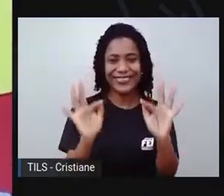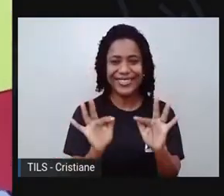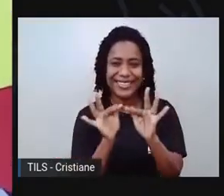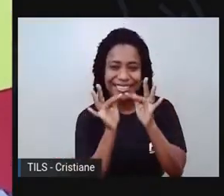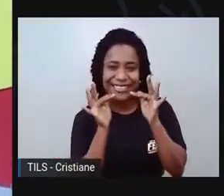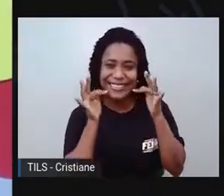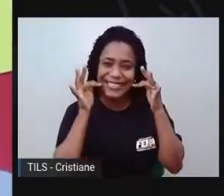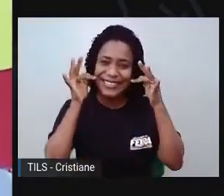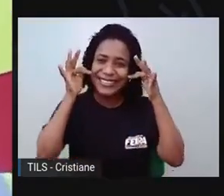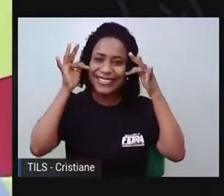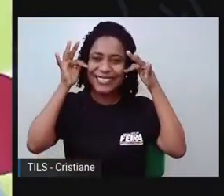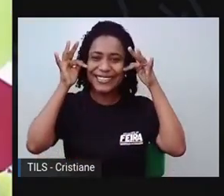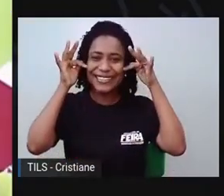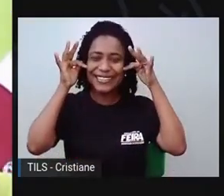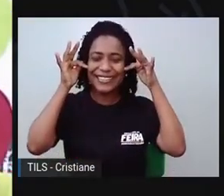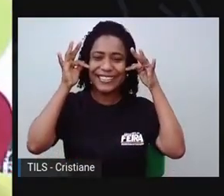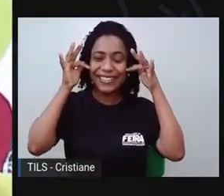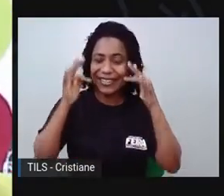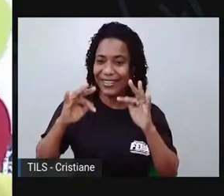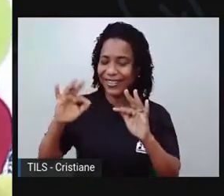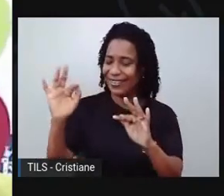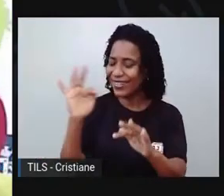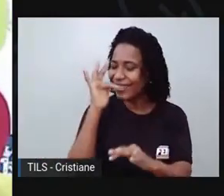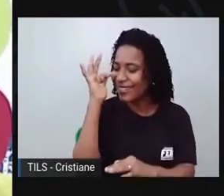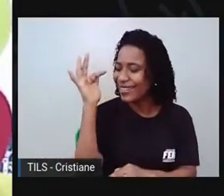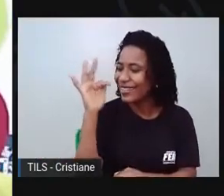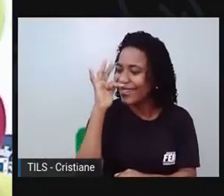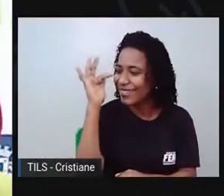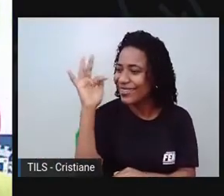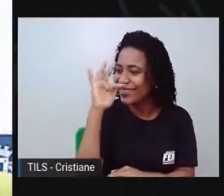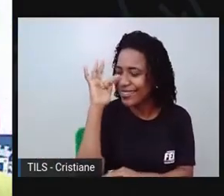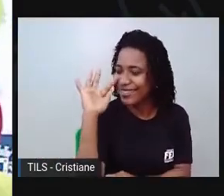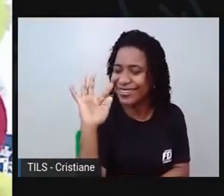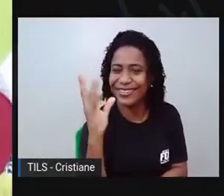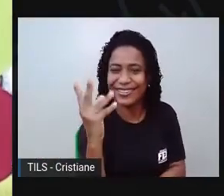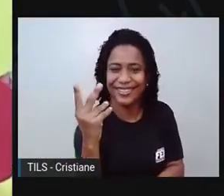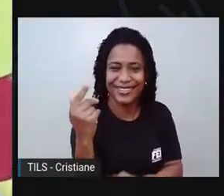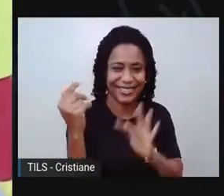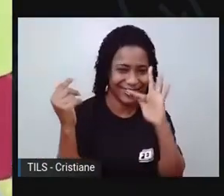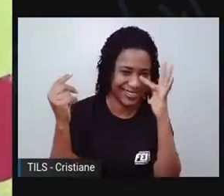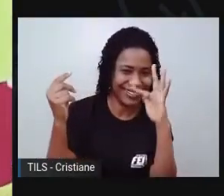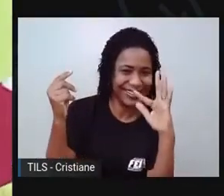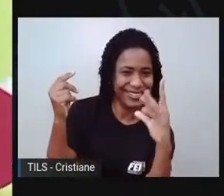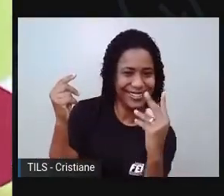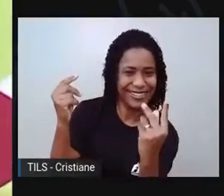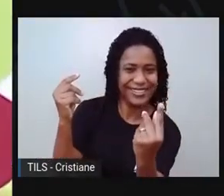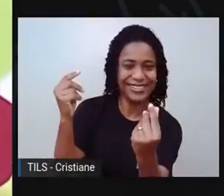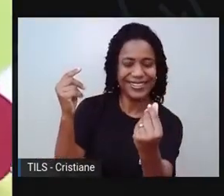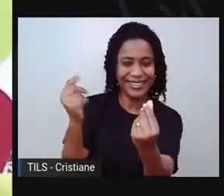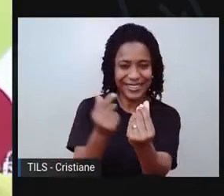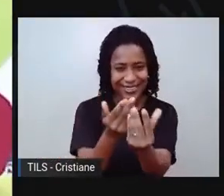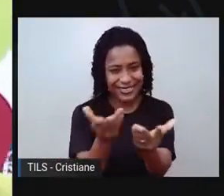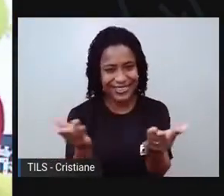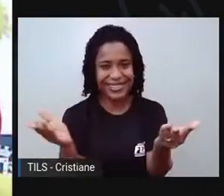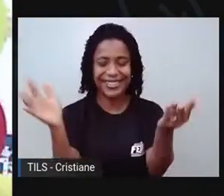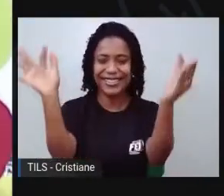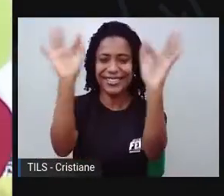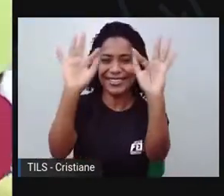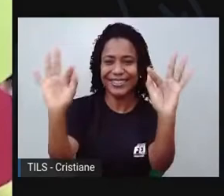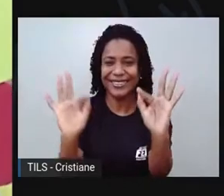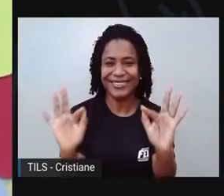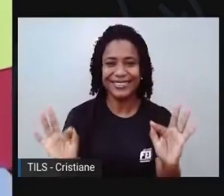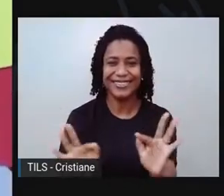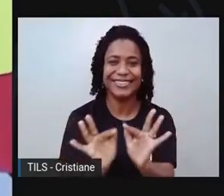mim. Florzinha colorida do meu jardim, se você está